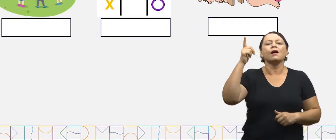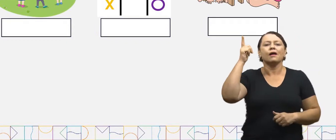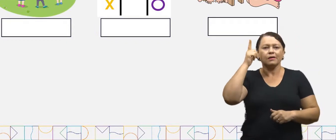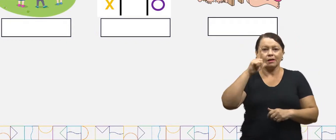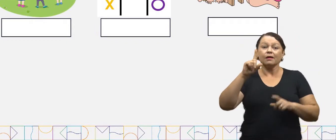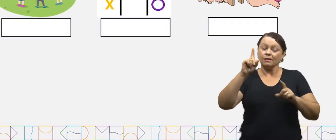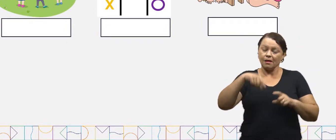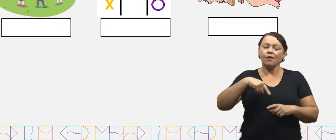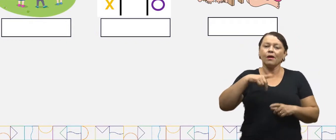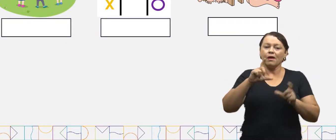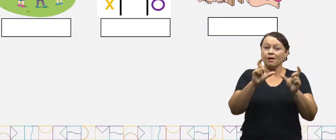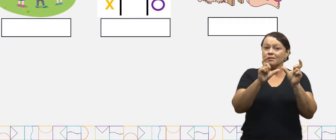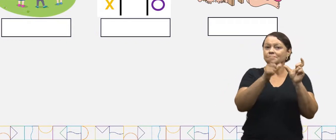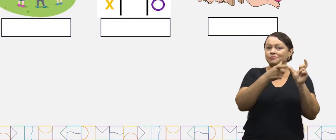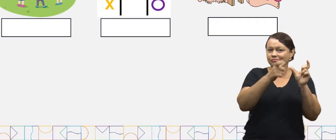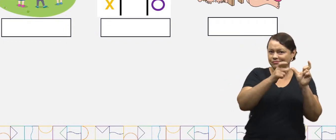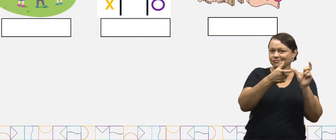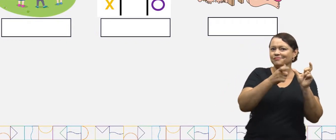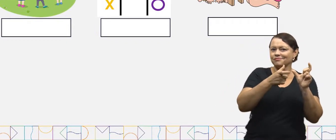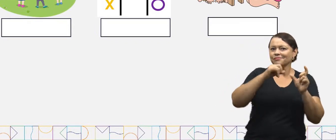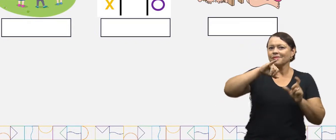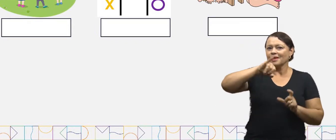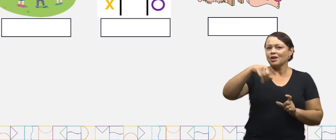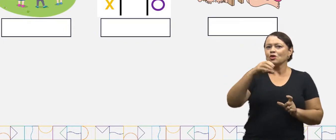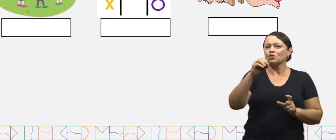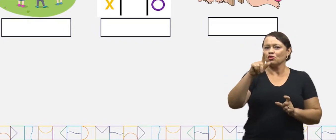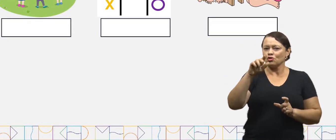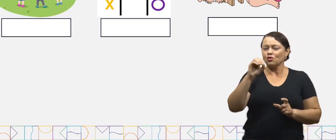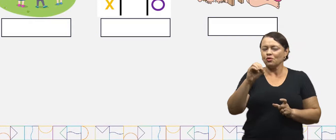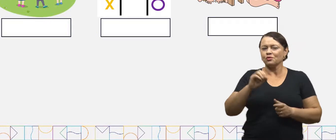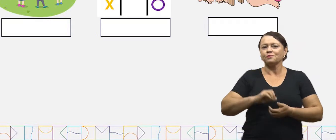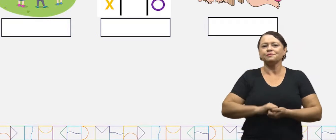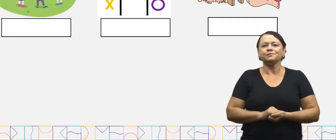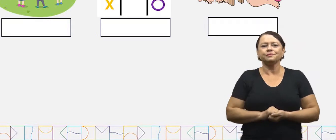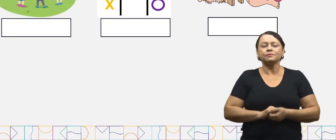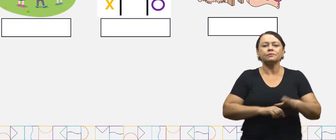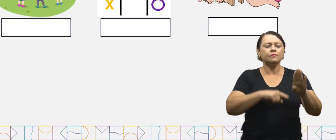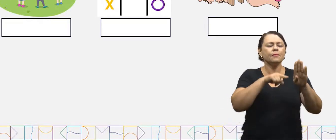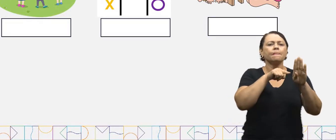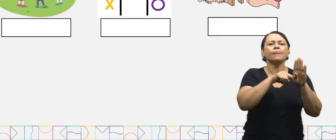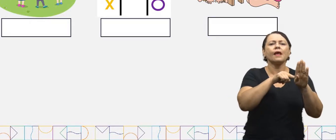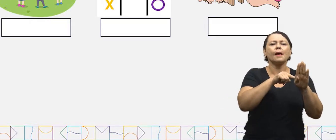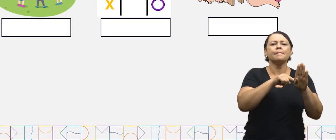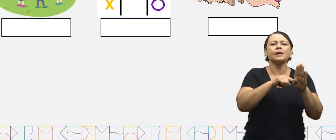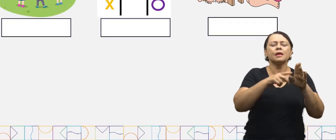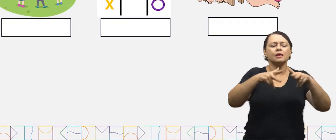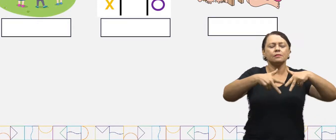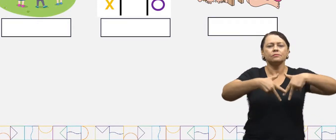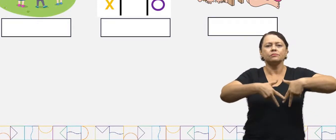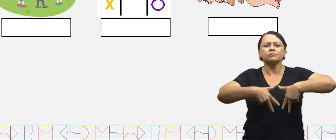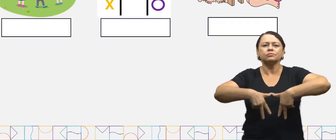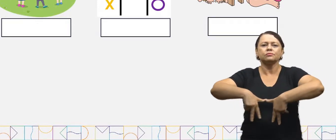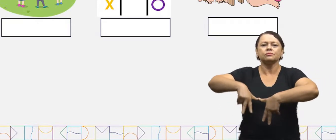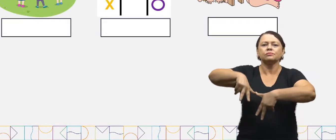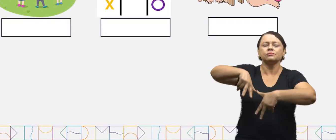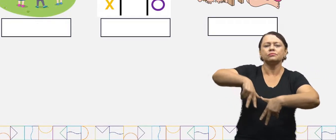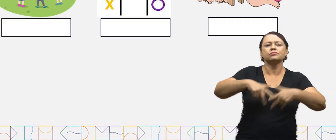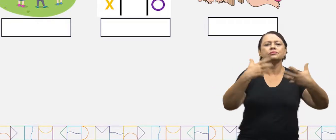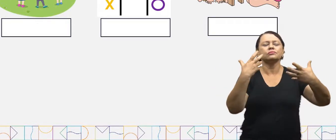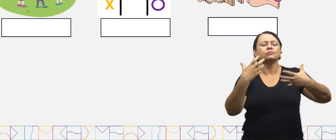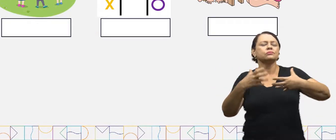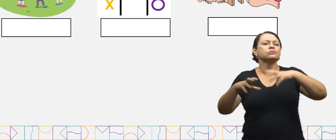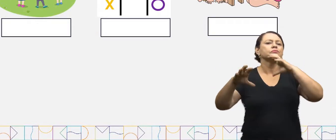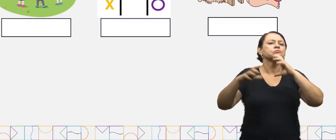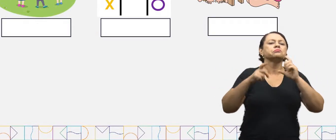jogo. Alternativa B, cantigas de roda. É uma brincadeira ou é um